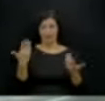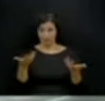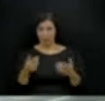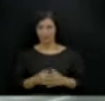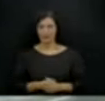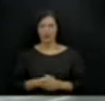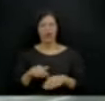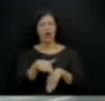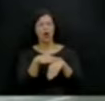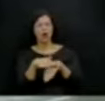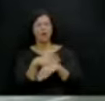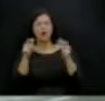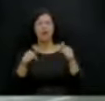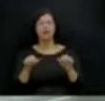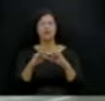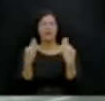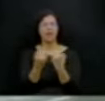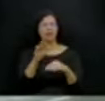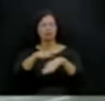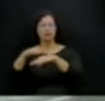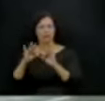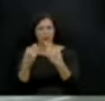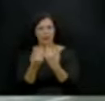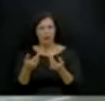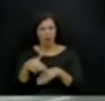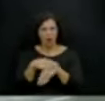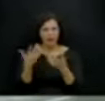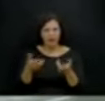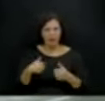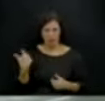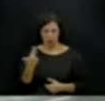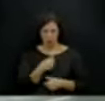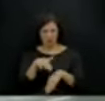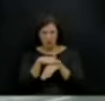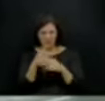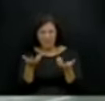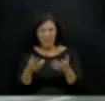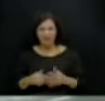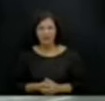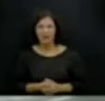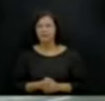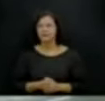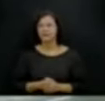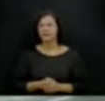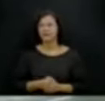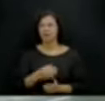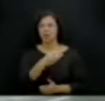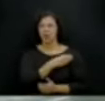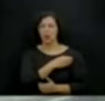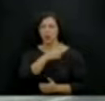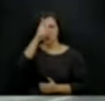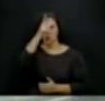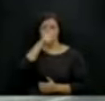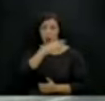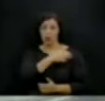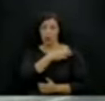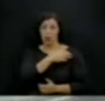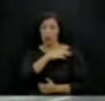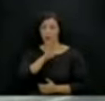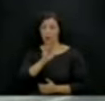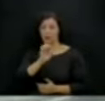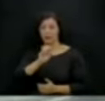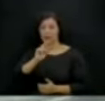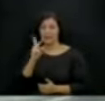e para conversar com a nossa família para conversar com a gente o coronel telhada uma